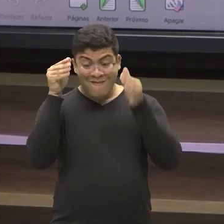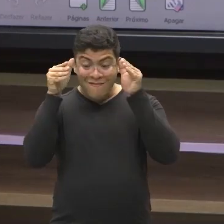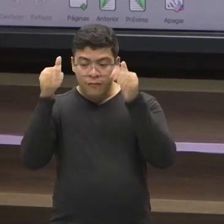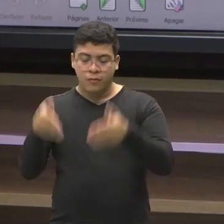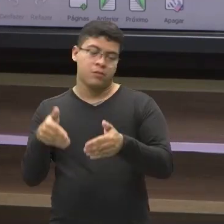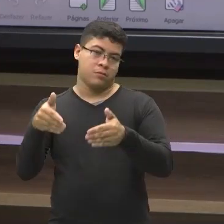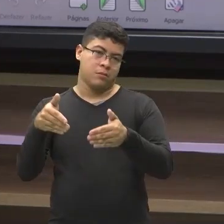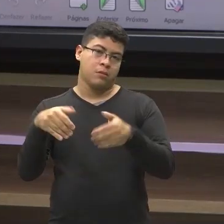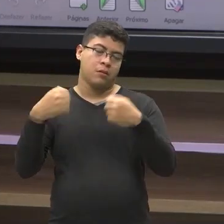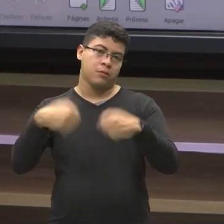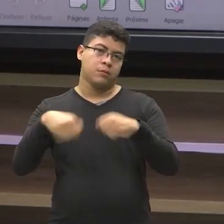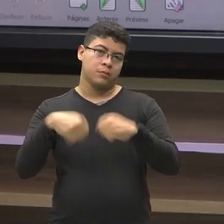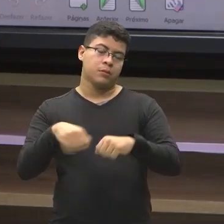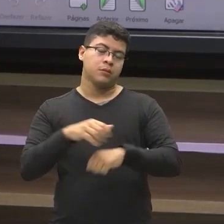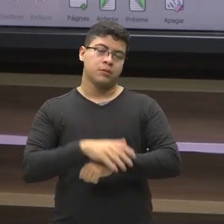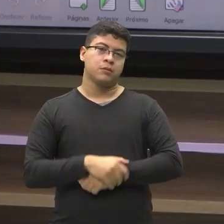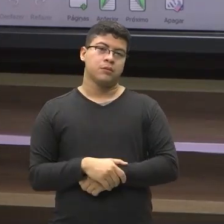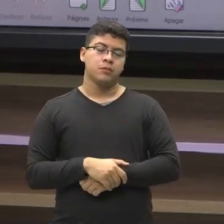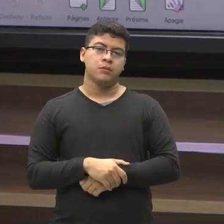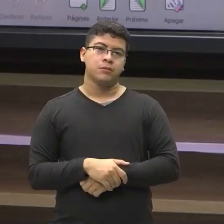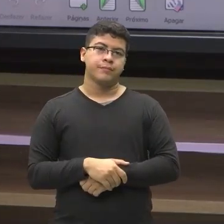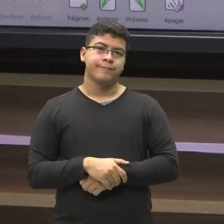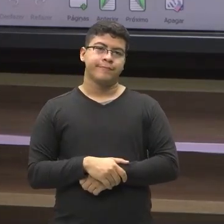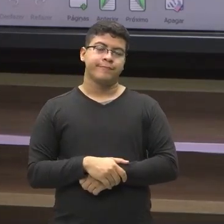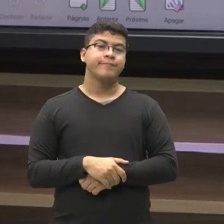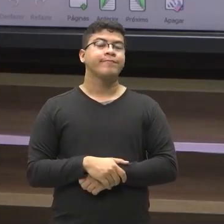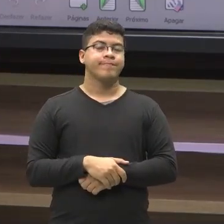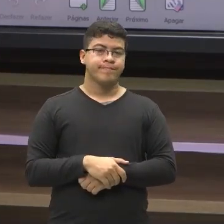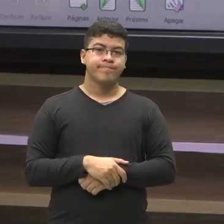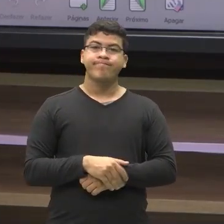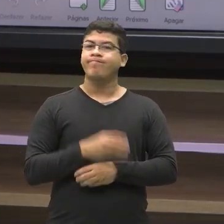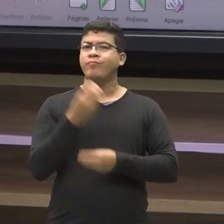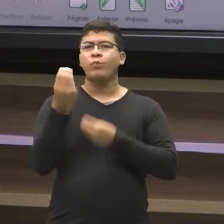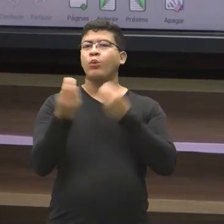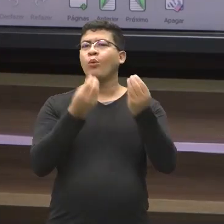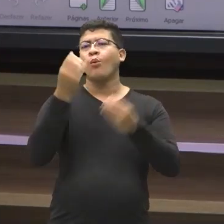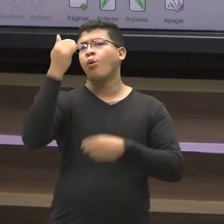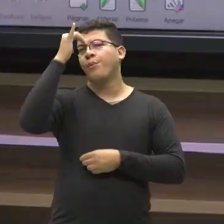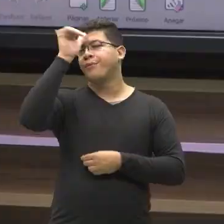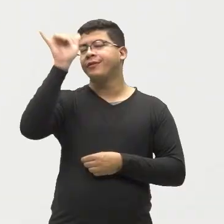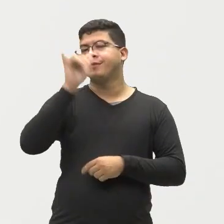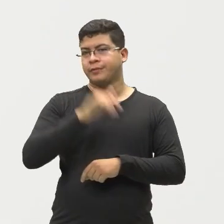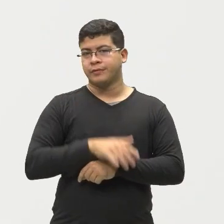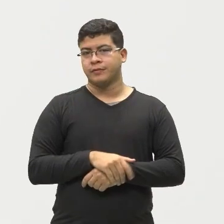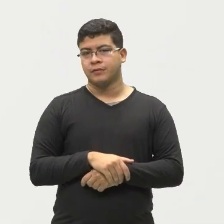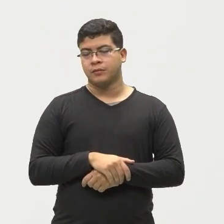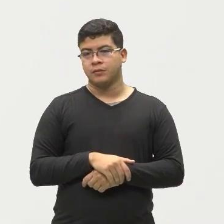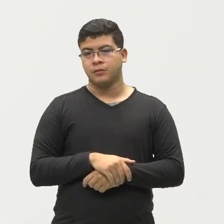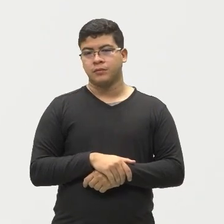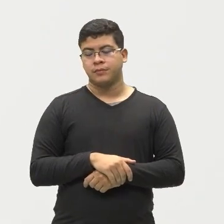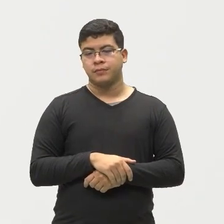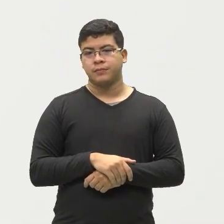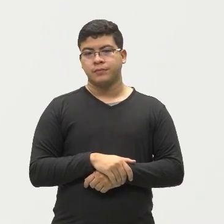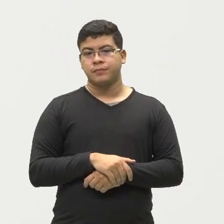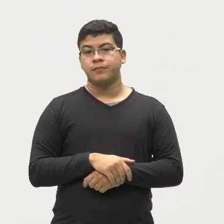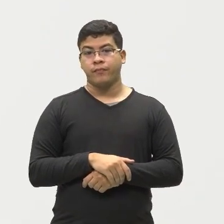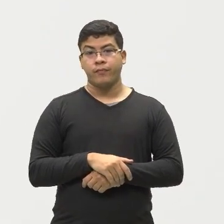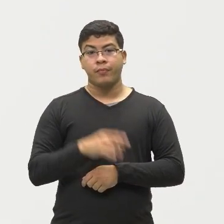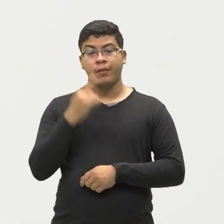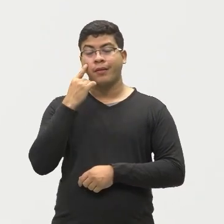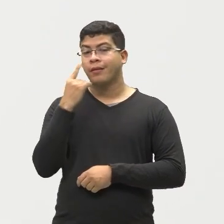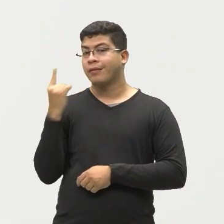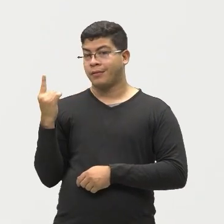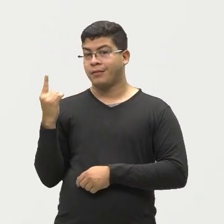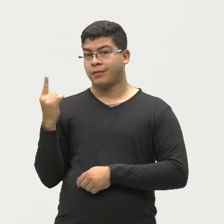ali, né, seguir minha vida normalmente, tá bom? E como evitar esses tipos de contágio? Vamos observar que tem